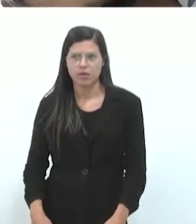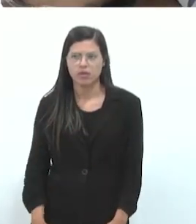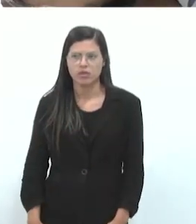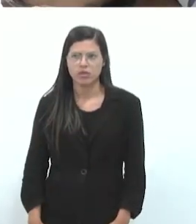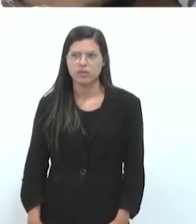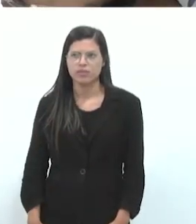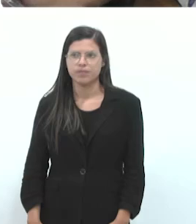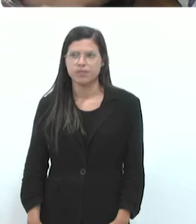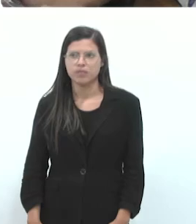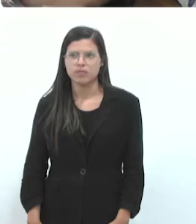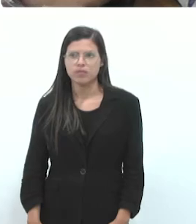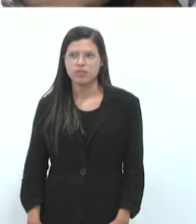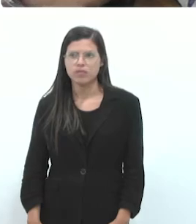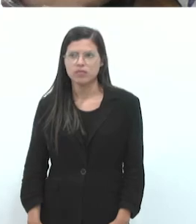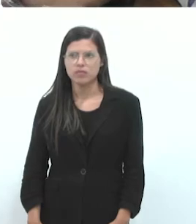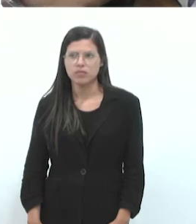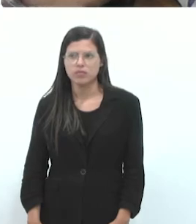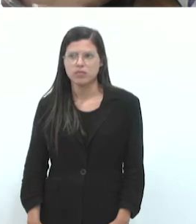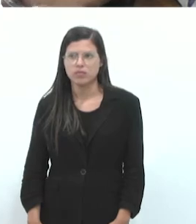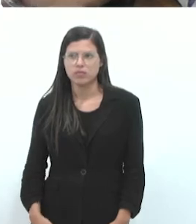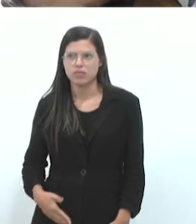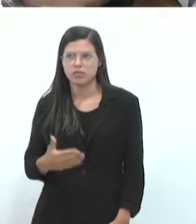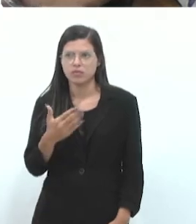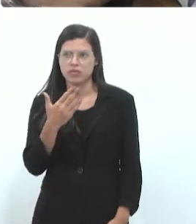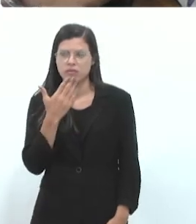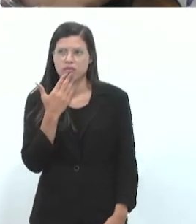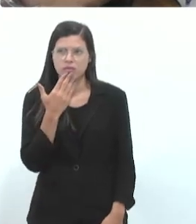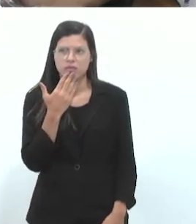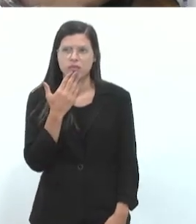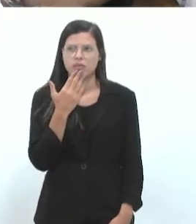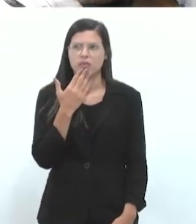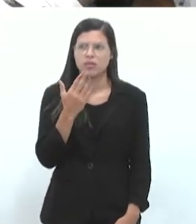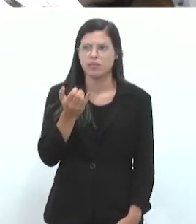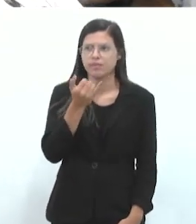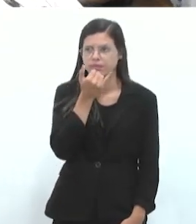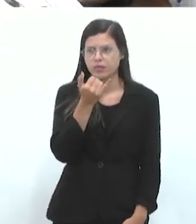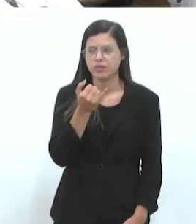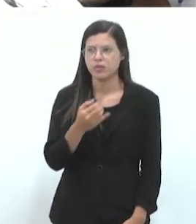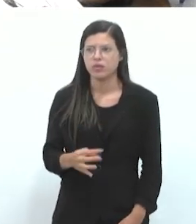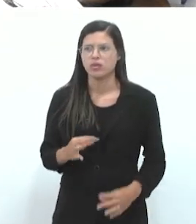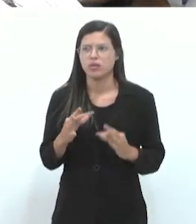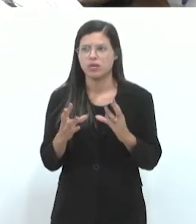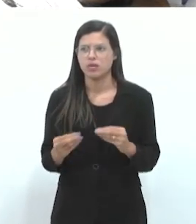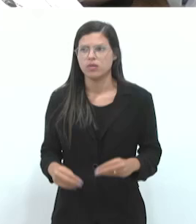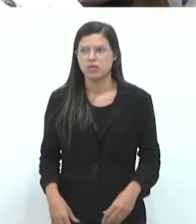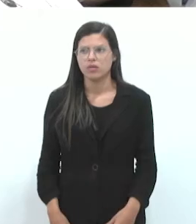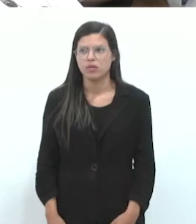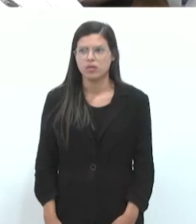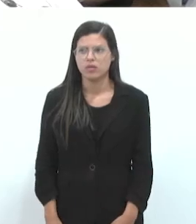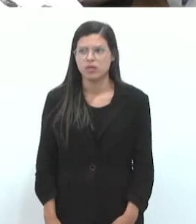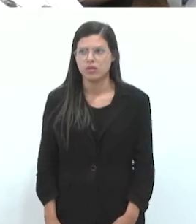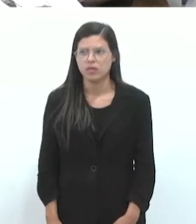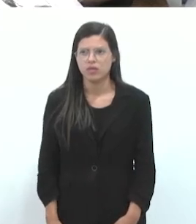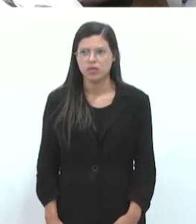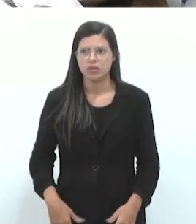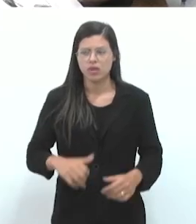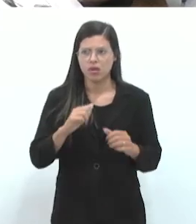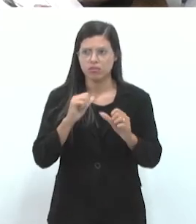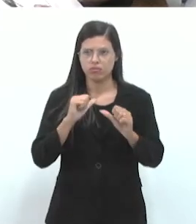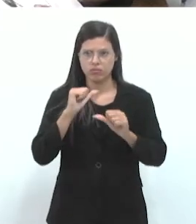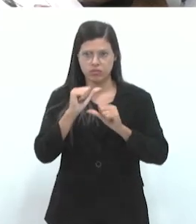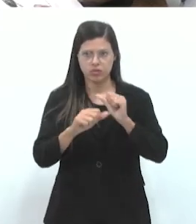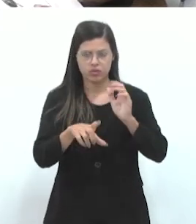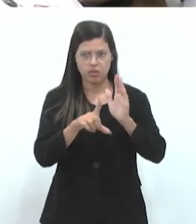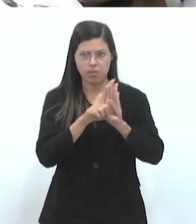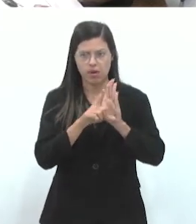Peço escusas a todos aí. Bom, mas Essa só um pauta. instante, agora, por que está inconstitucional? Ela está modificando uma lei anterior